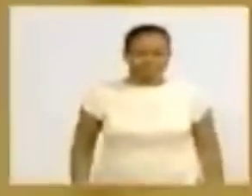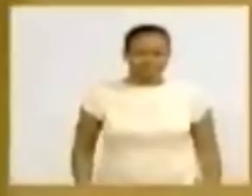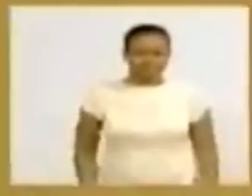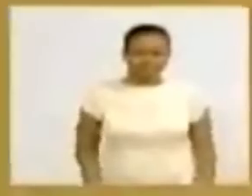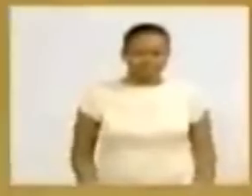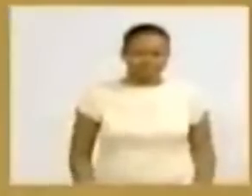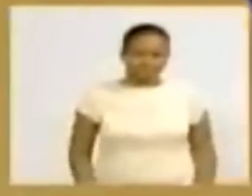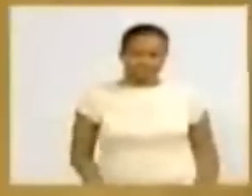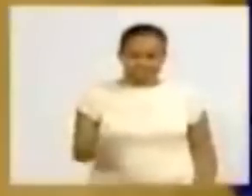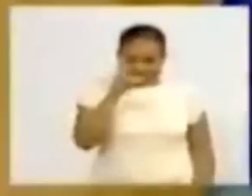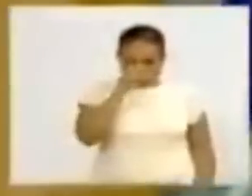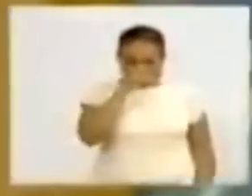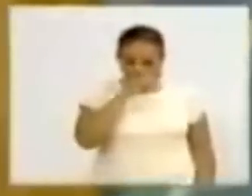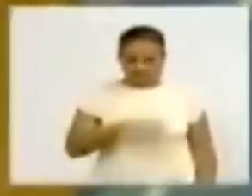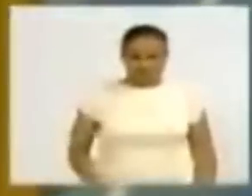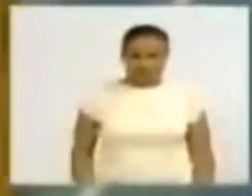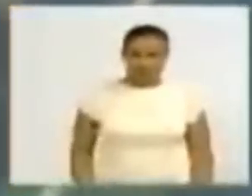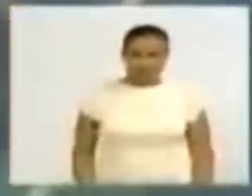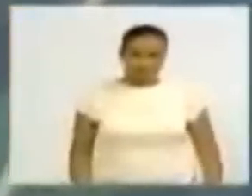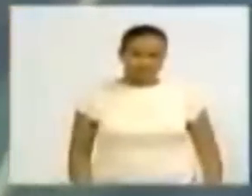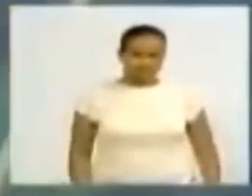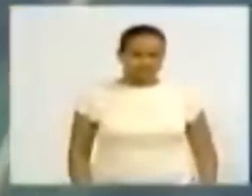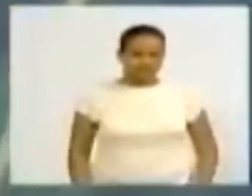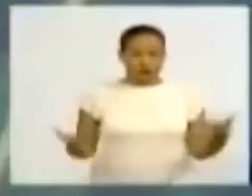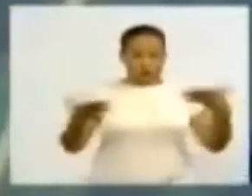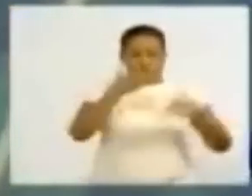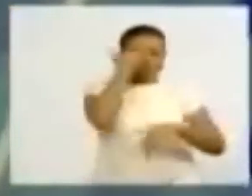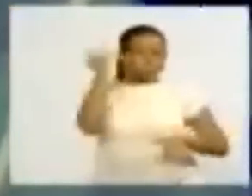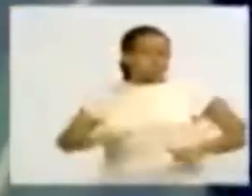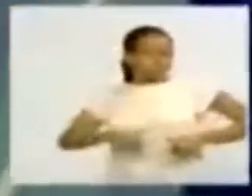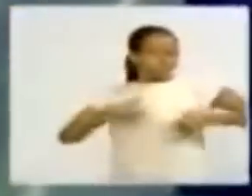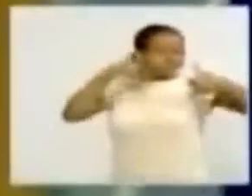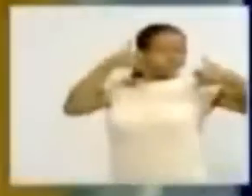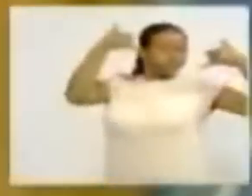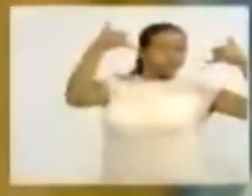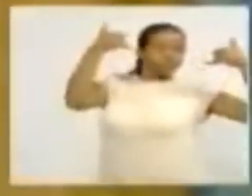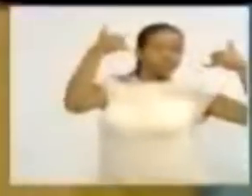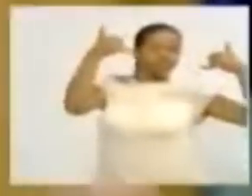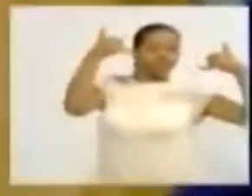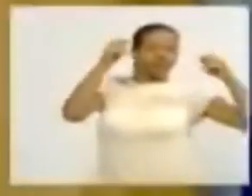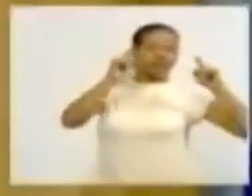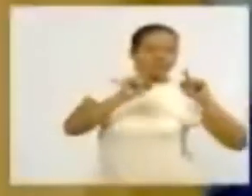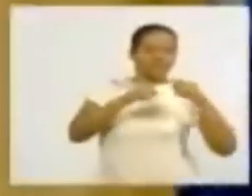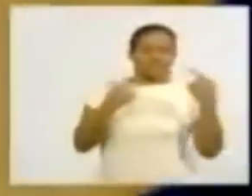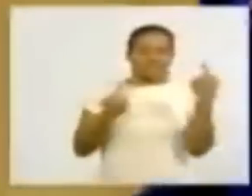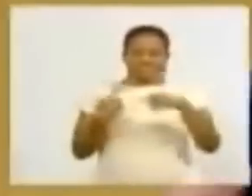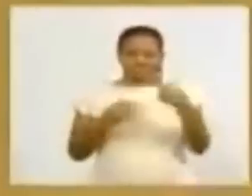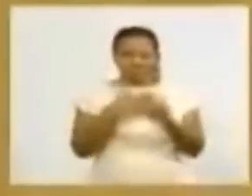aí aquela velha história, o pavão de hoje é o espanador de